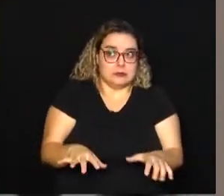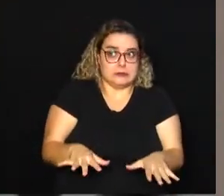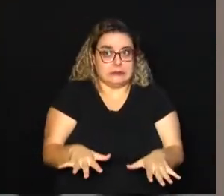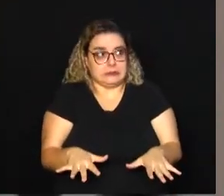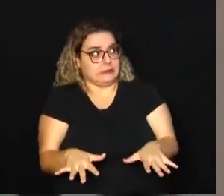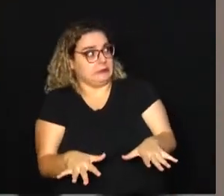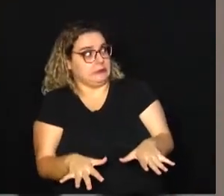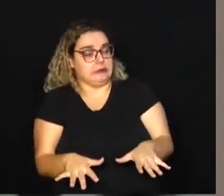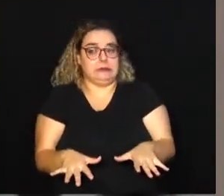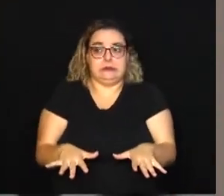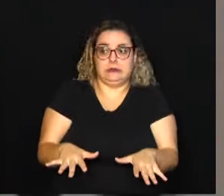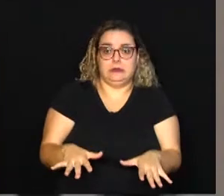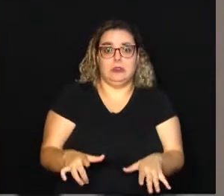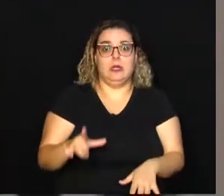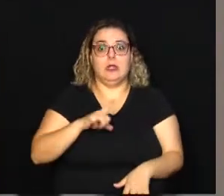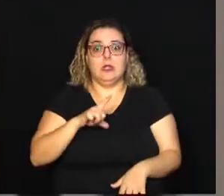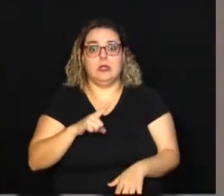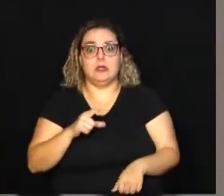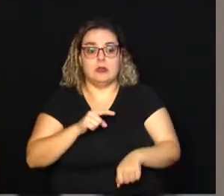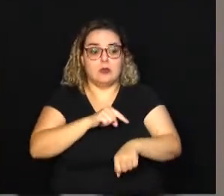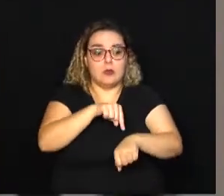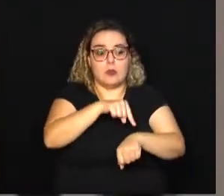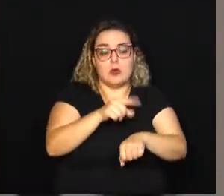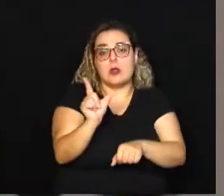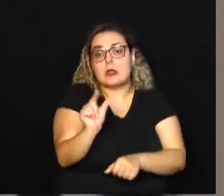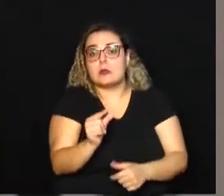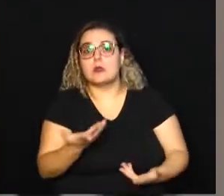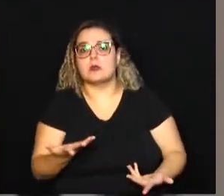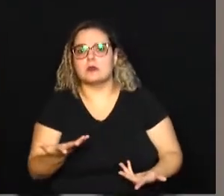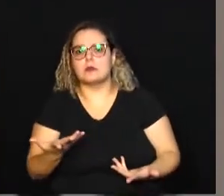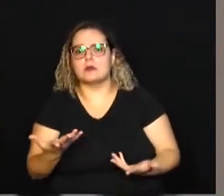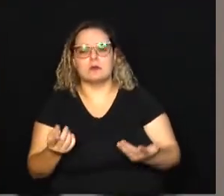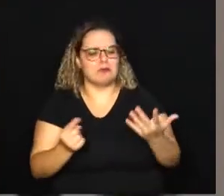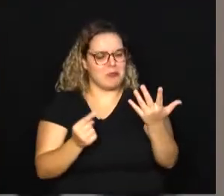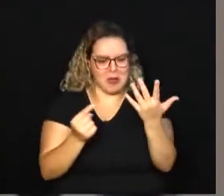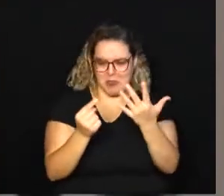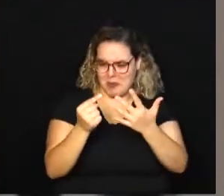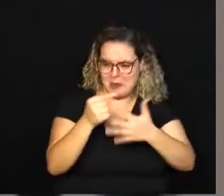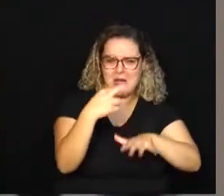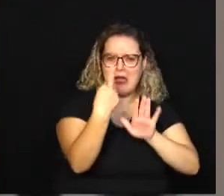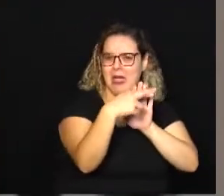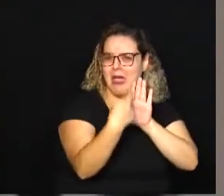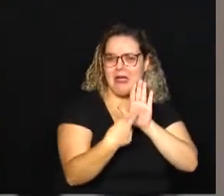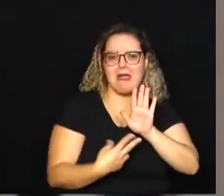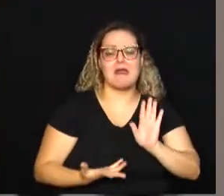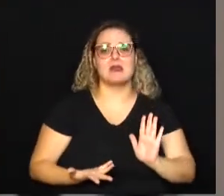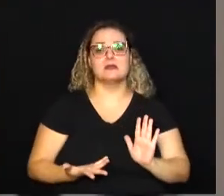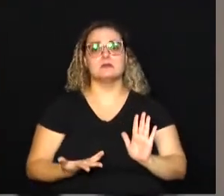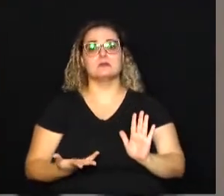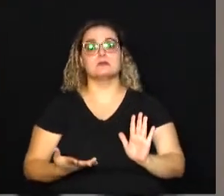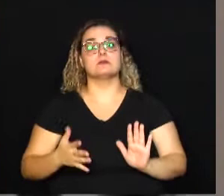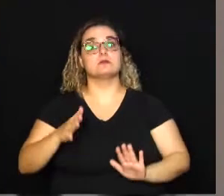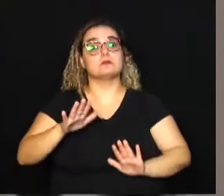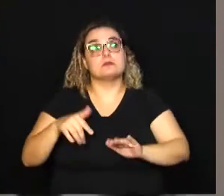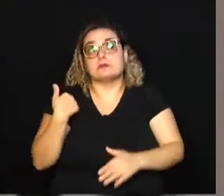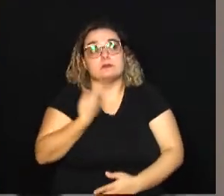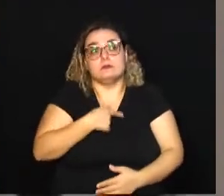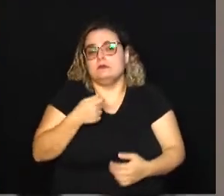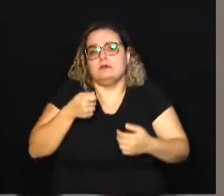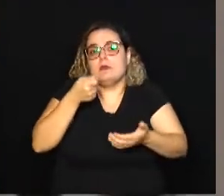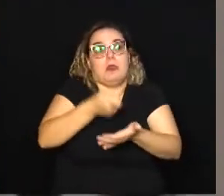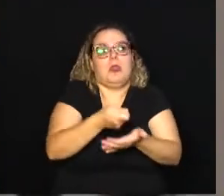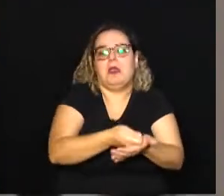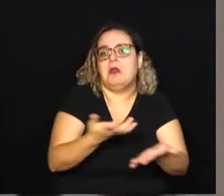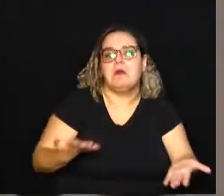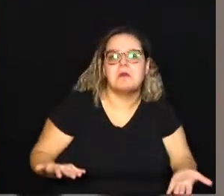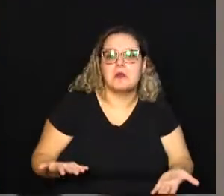tenho um período menor de aula. Com essas condições que a gente pode, por exemplo, impor para